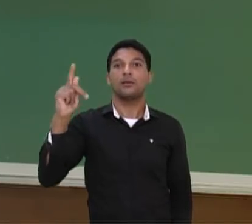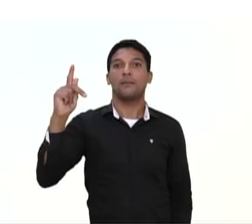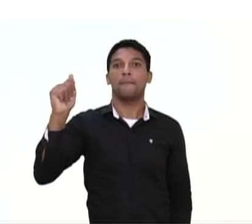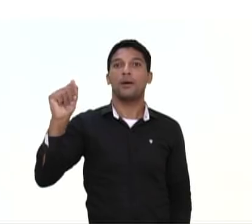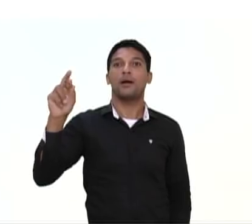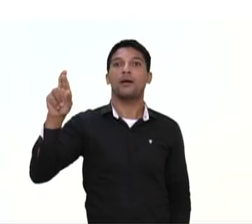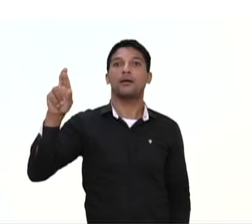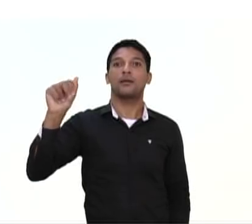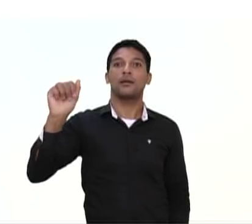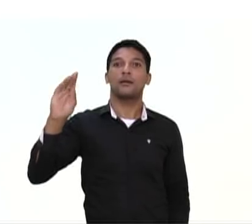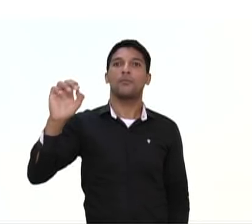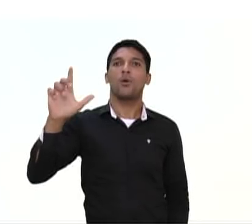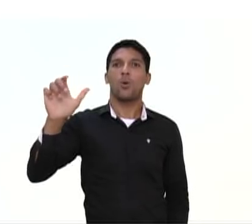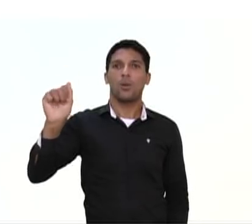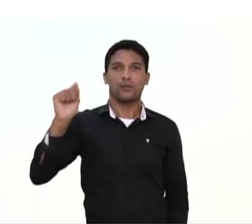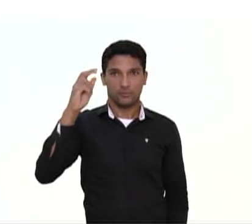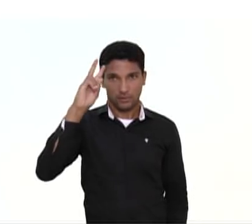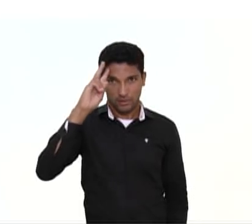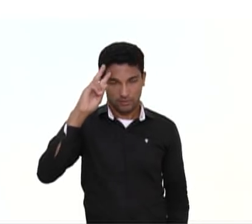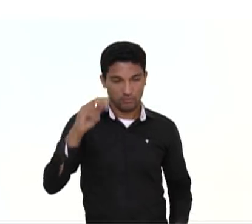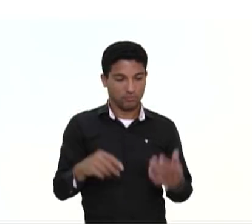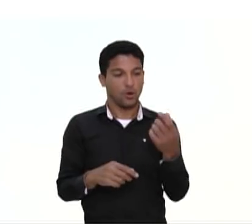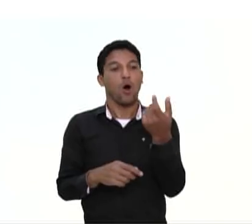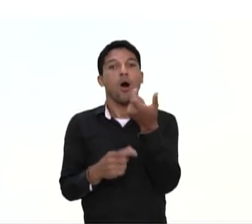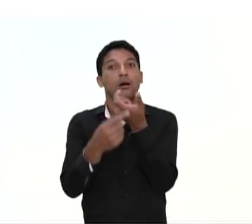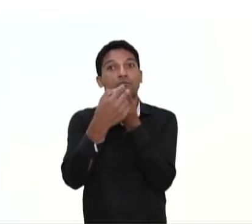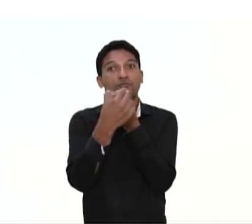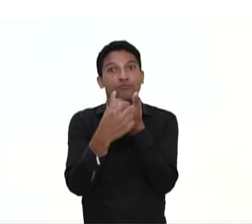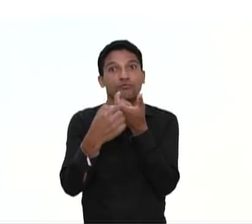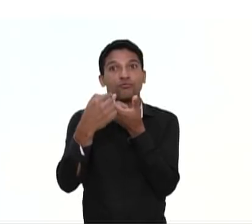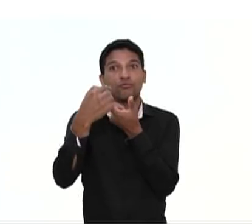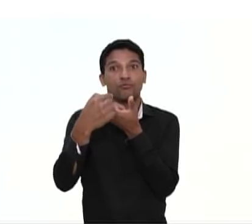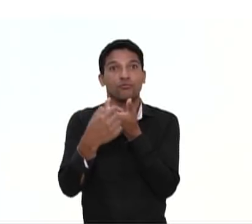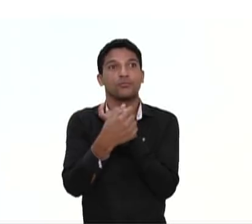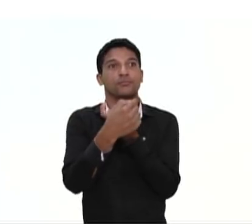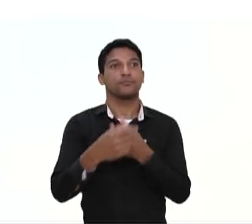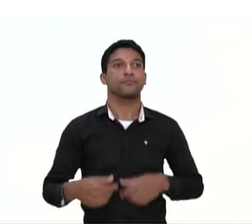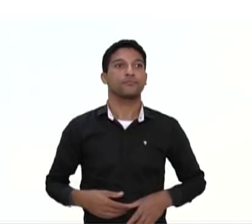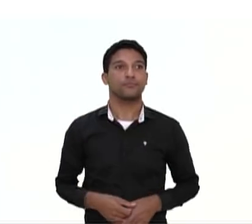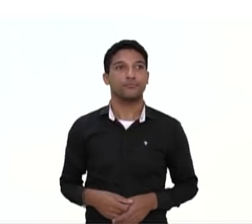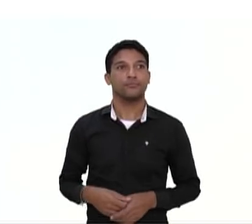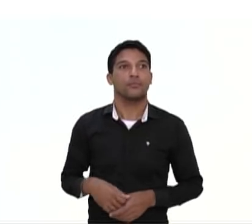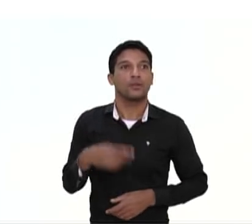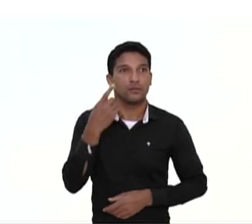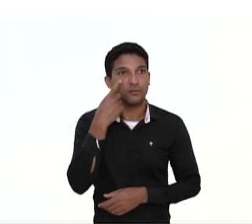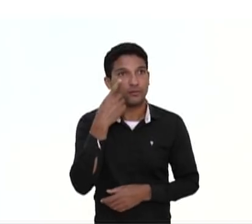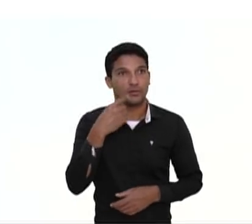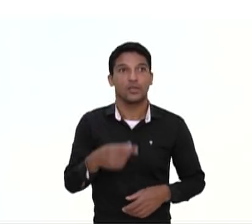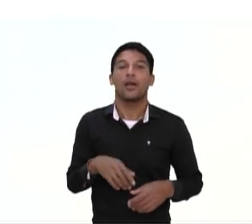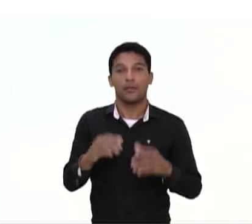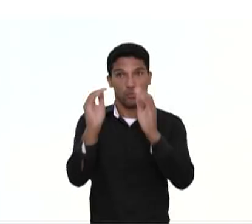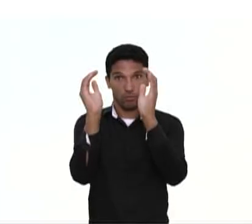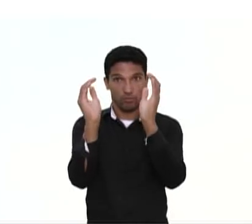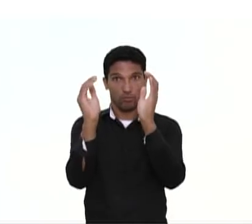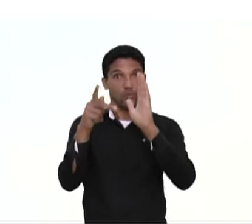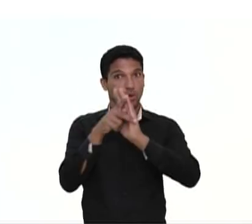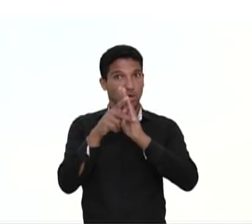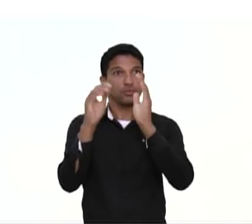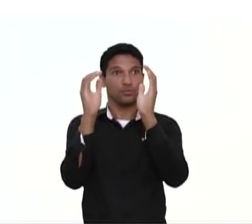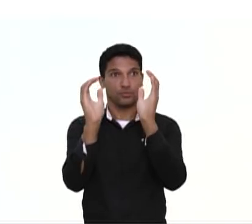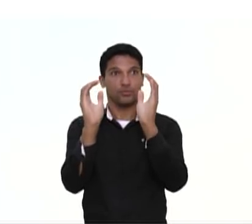parábola correspondente ao par de nado xb yb obtido para obtido pelas formas